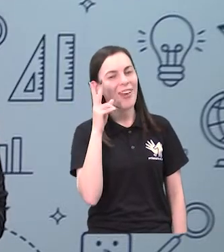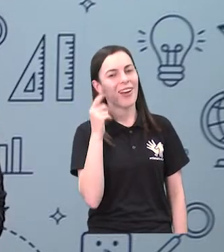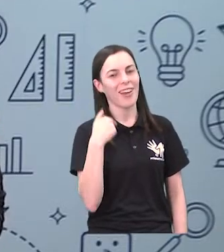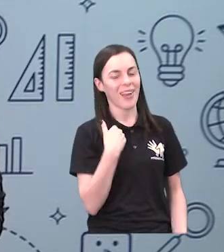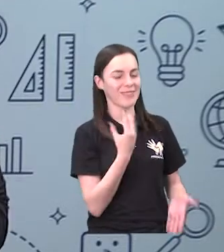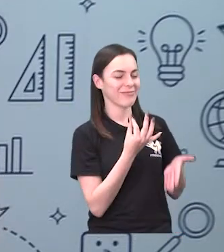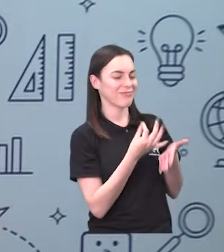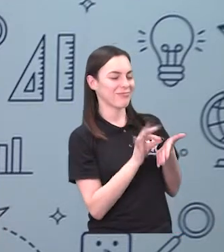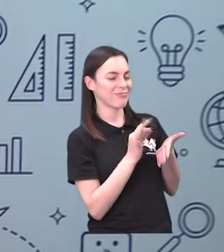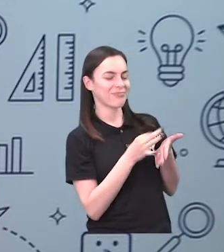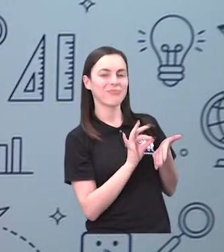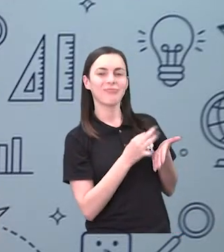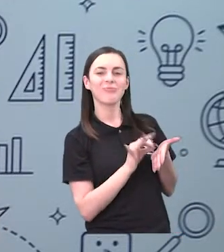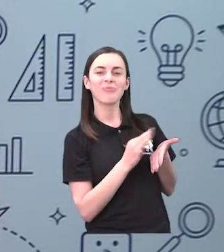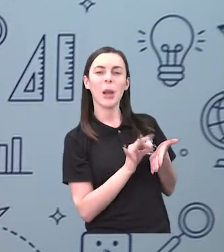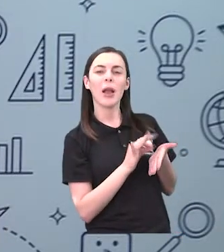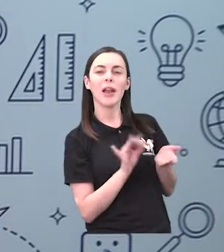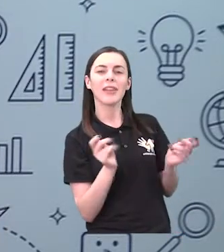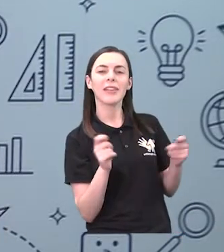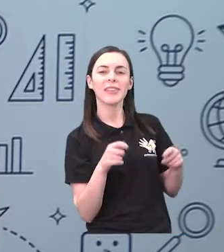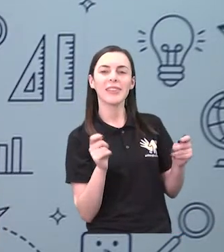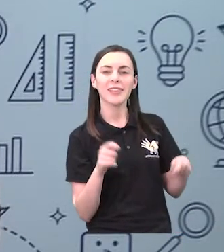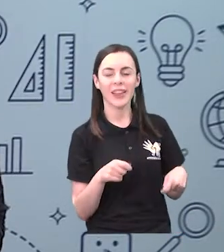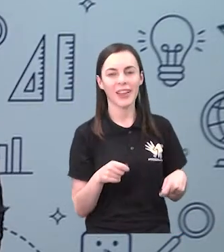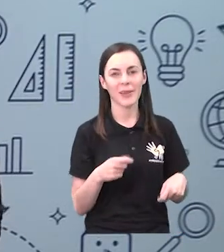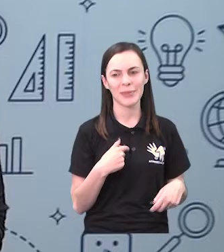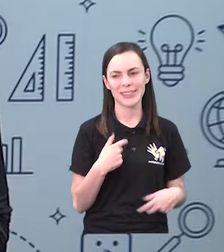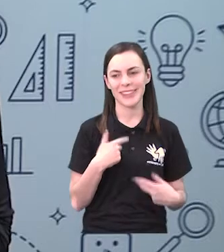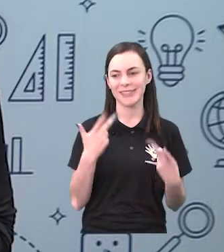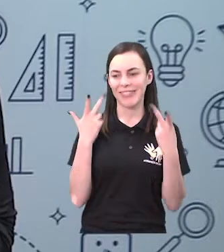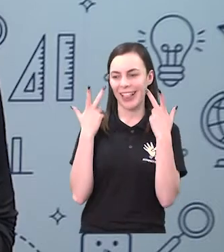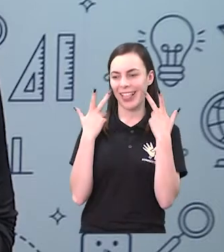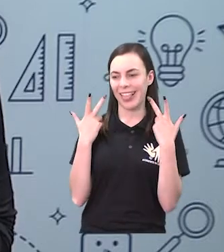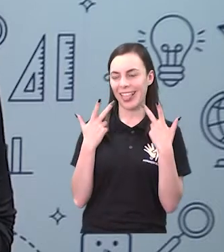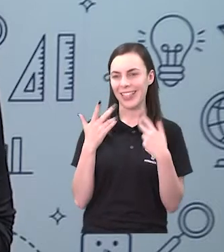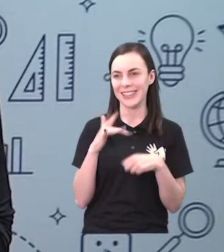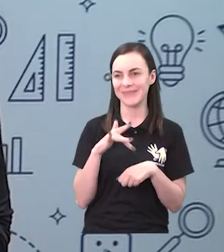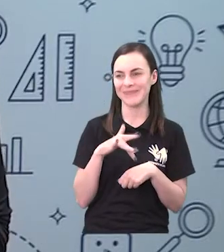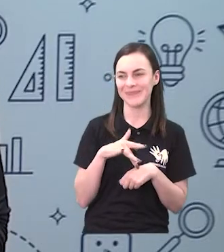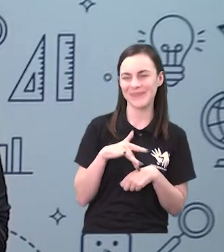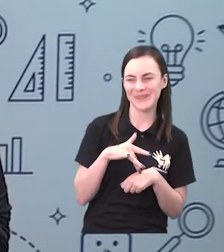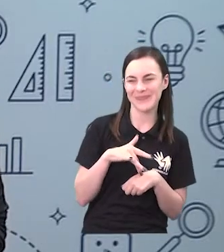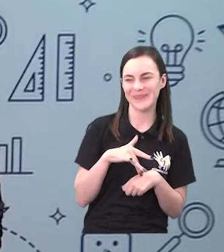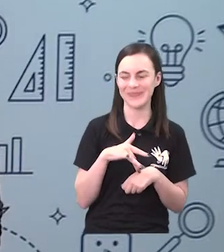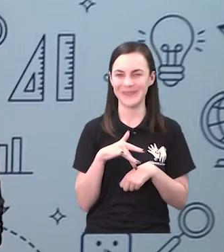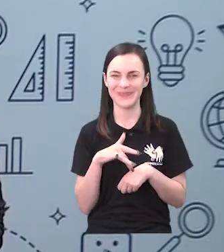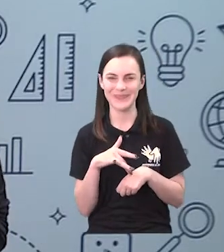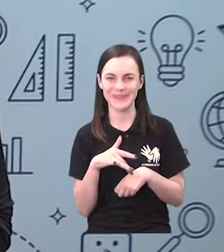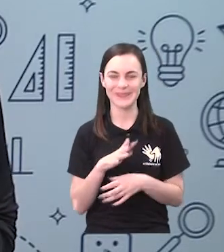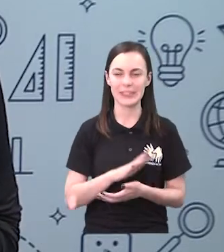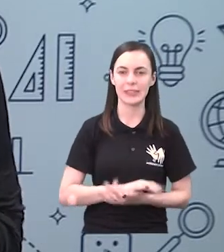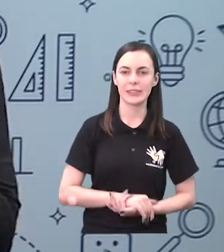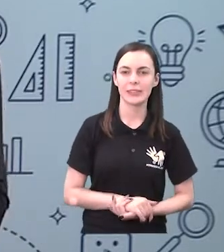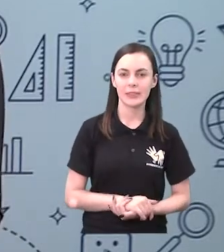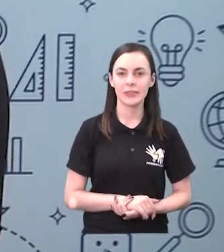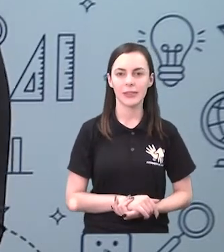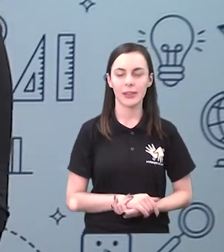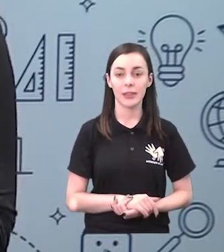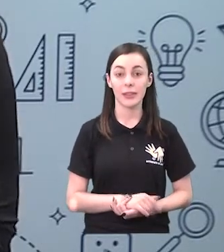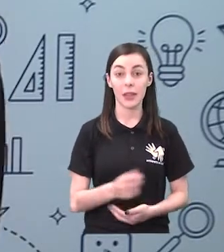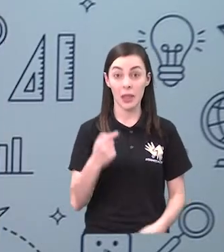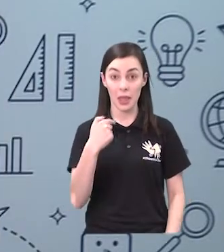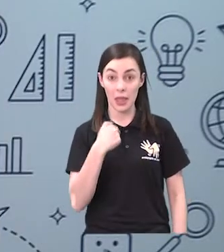história da piada E aí pode me corrigir mas que ficou muito sem graça isso ficou